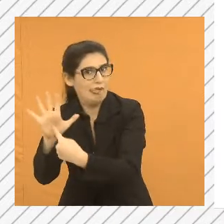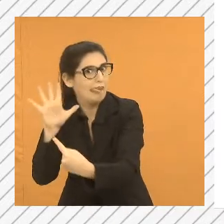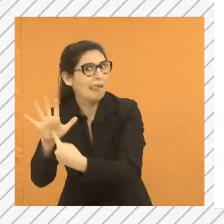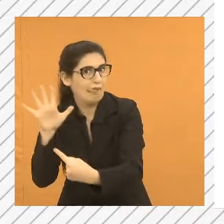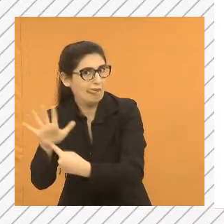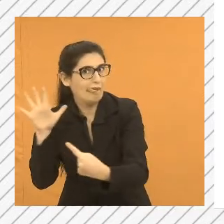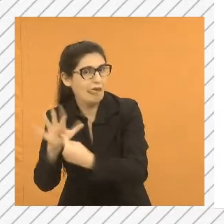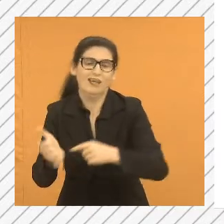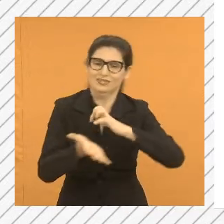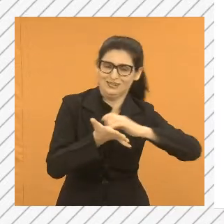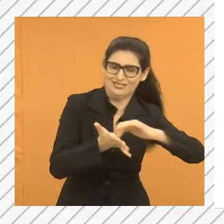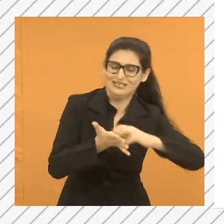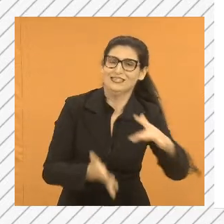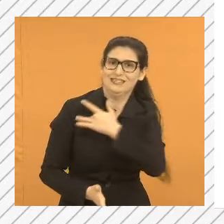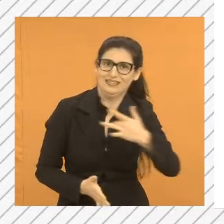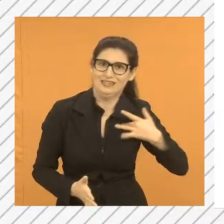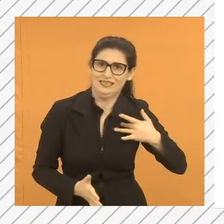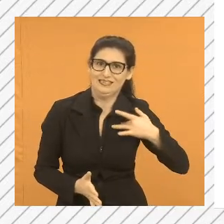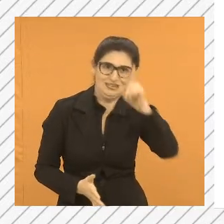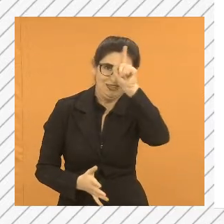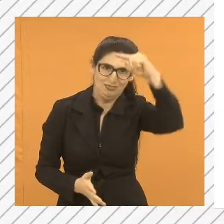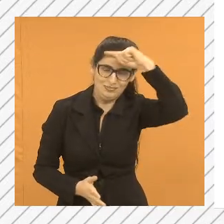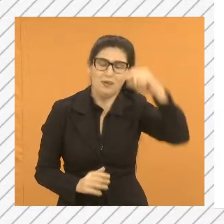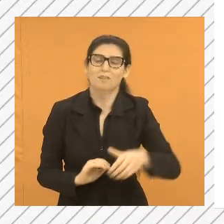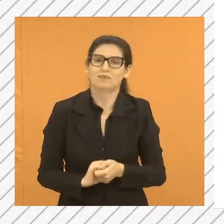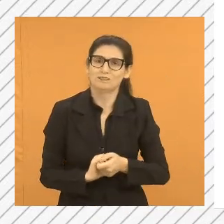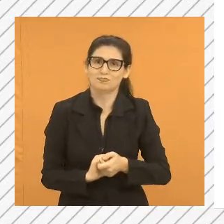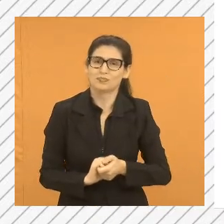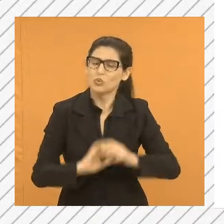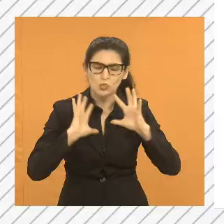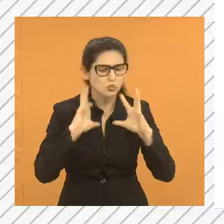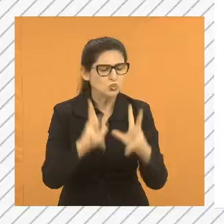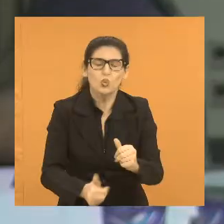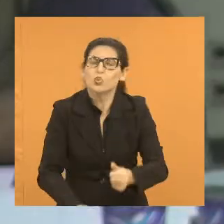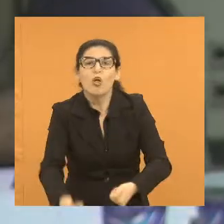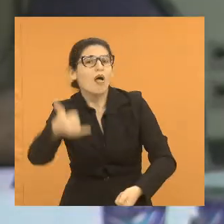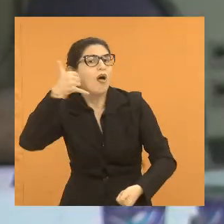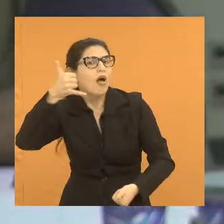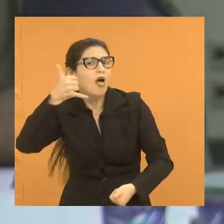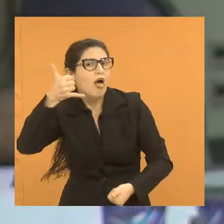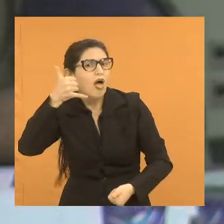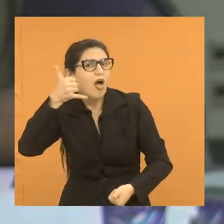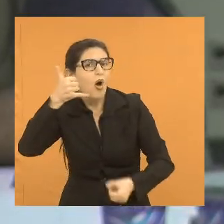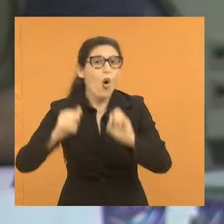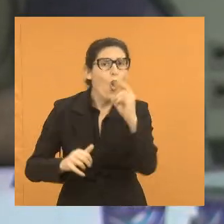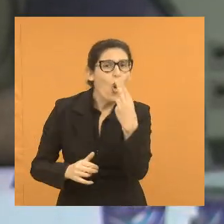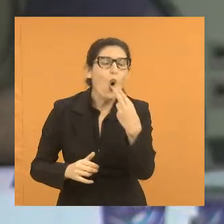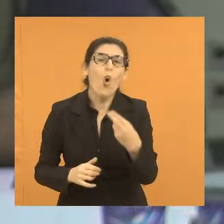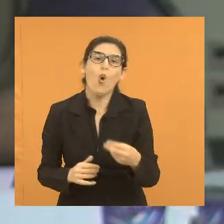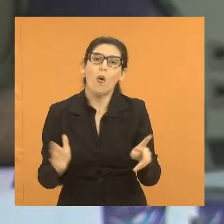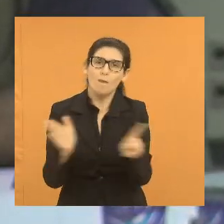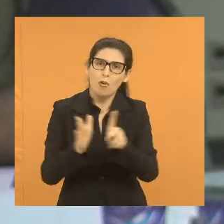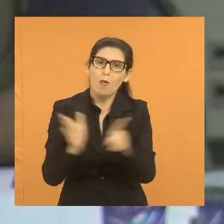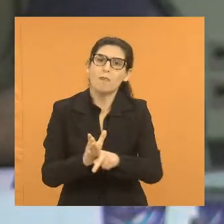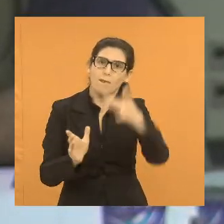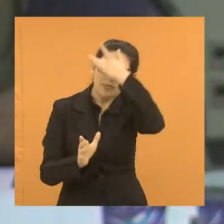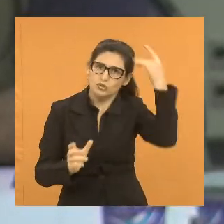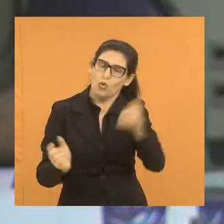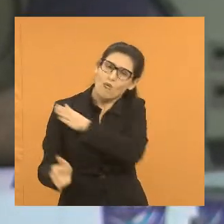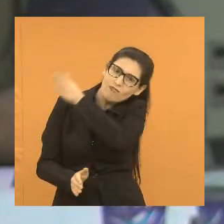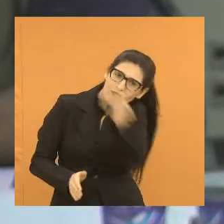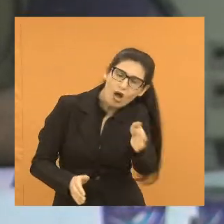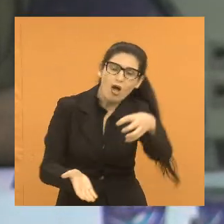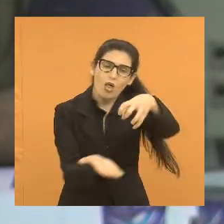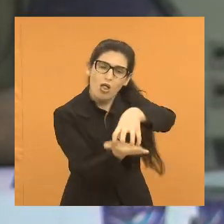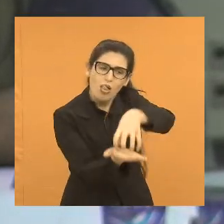da Secretaria de Saúde, que são feitas todas via telefone ou via pessoal na própria Secretaria, junto